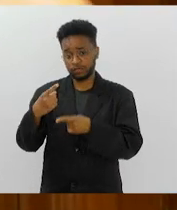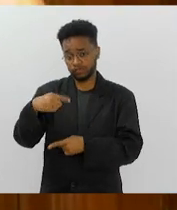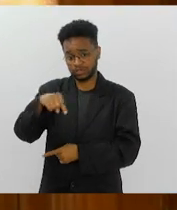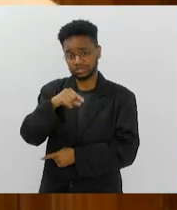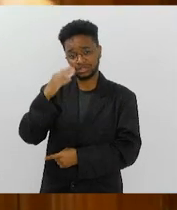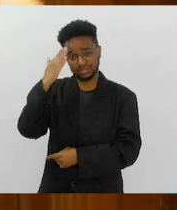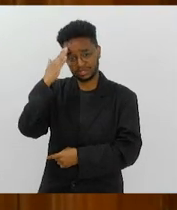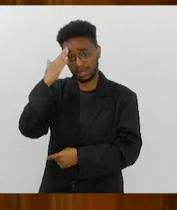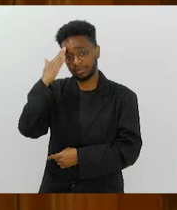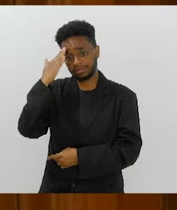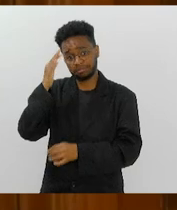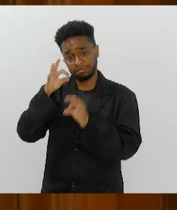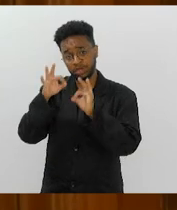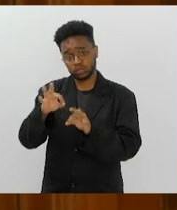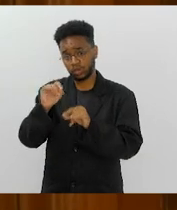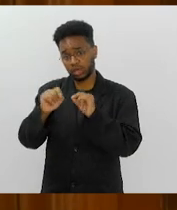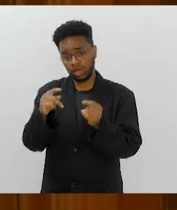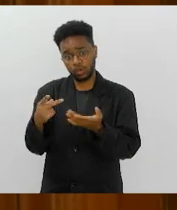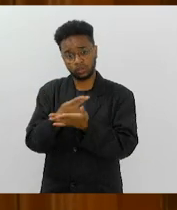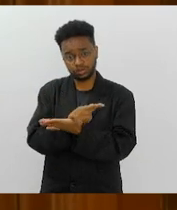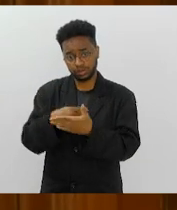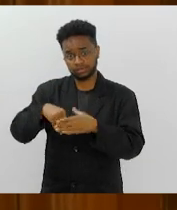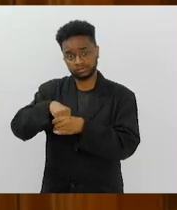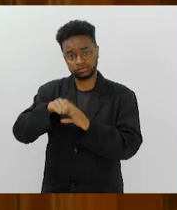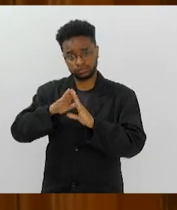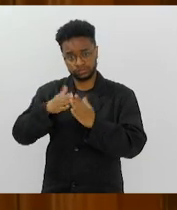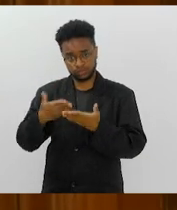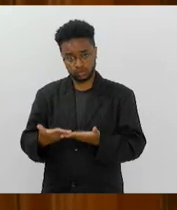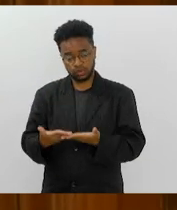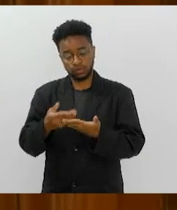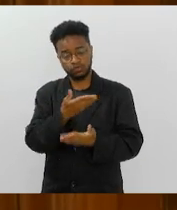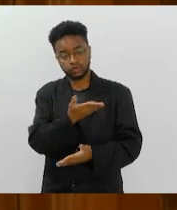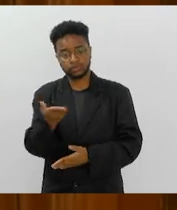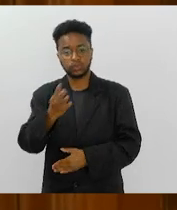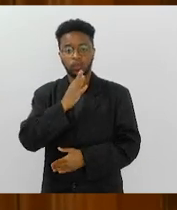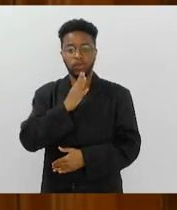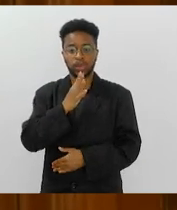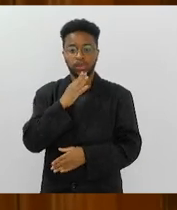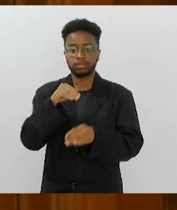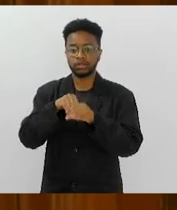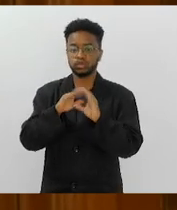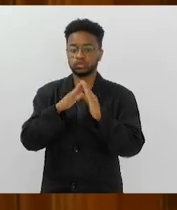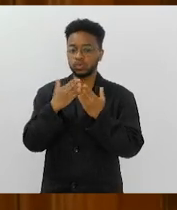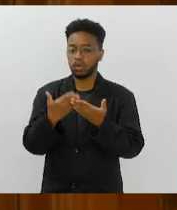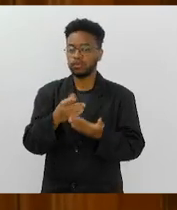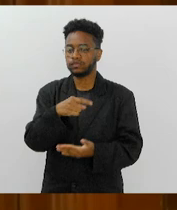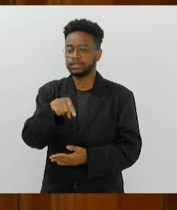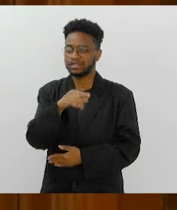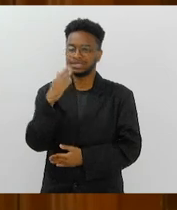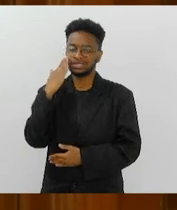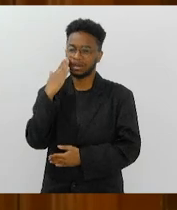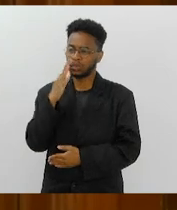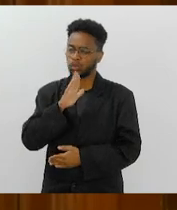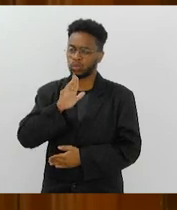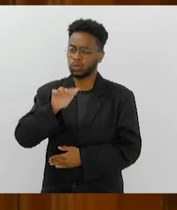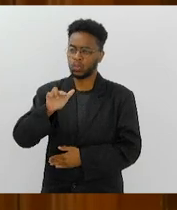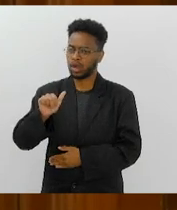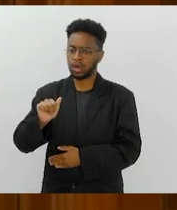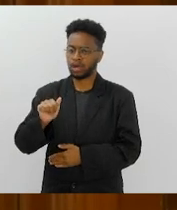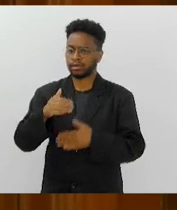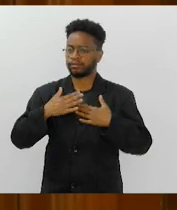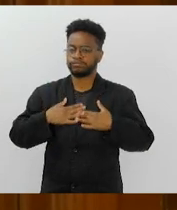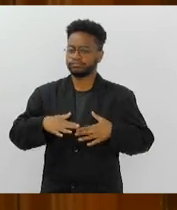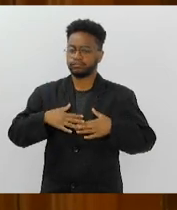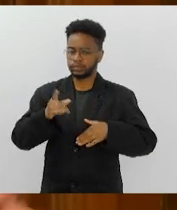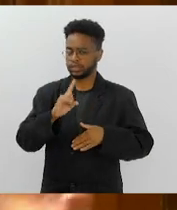a colher que mexe sabe a quentura da panela, que são os senhores. Os senhores conhecem o universo escolar, sabem que nunca foi tranquilo, sempre foi um universo